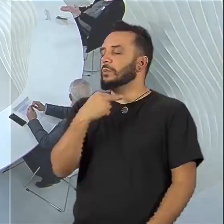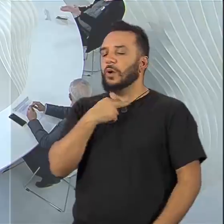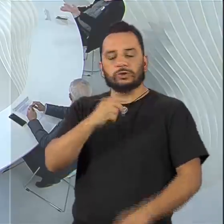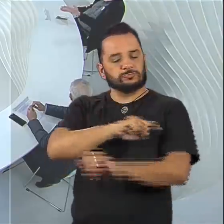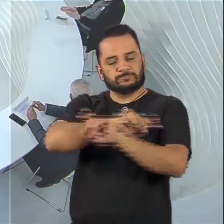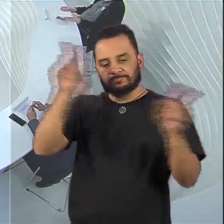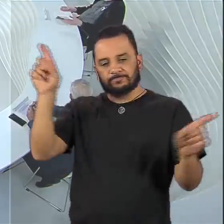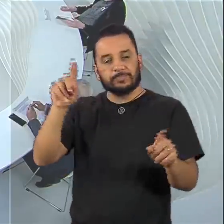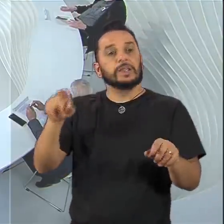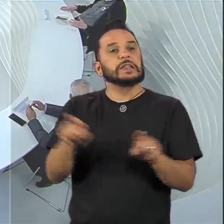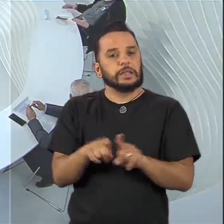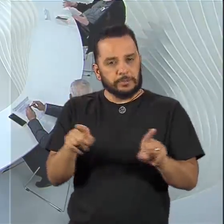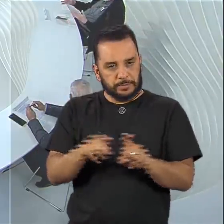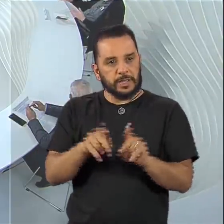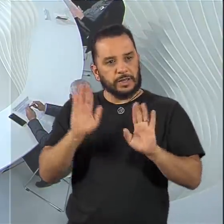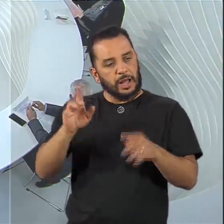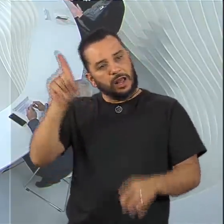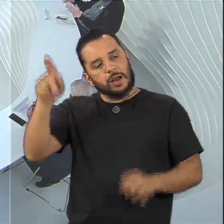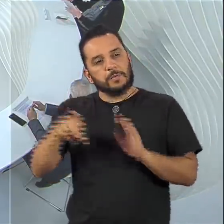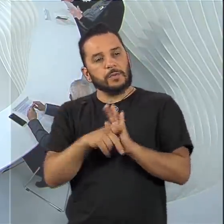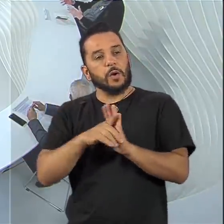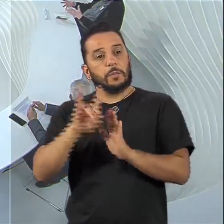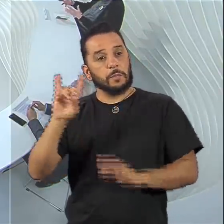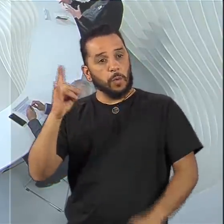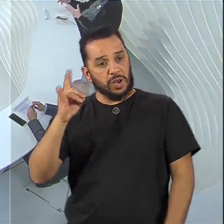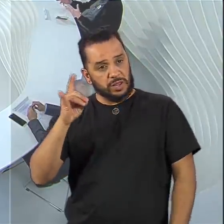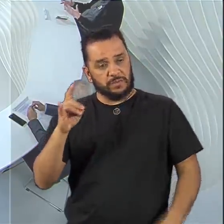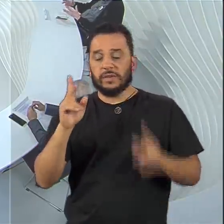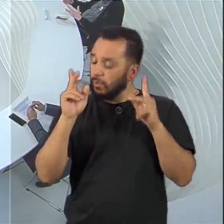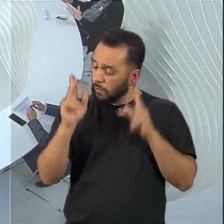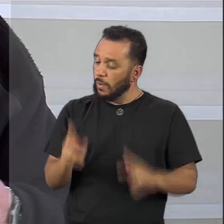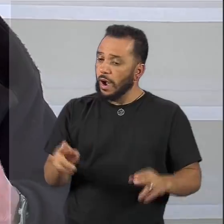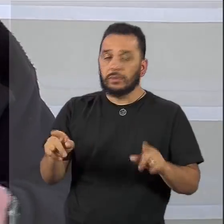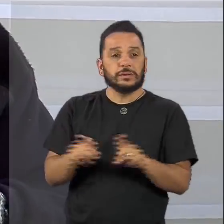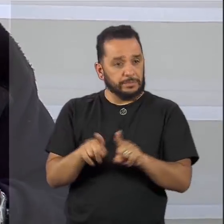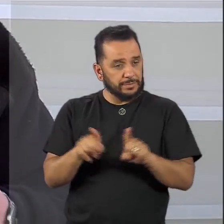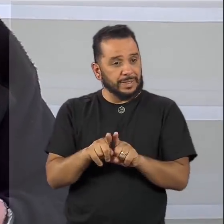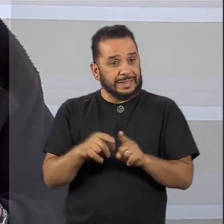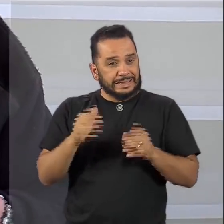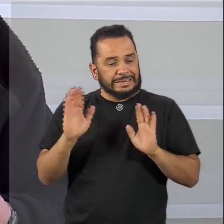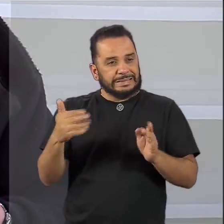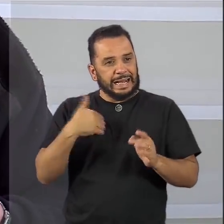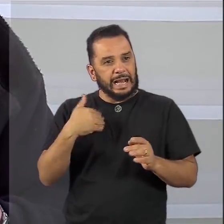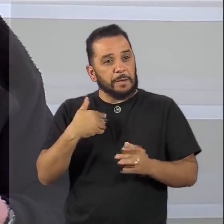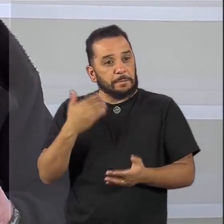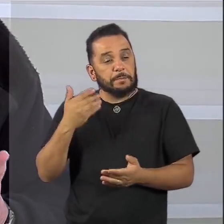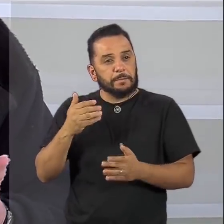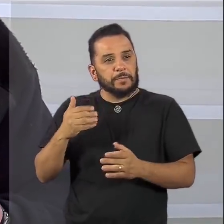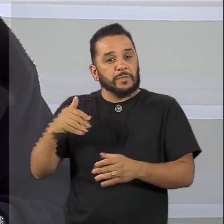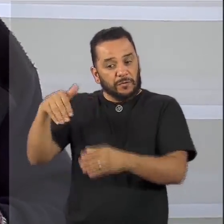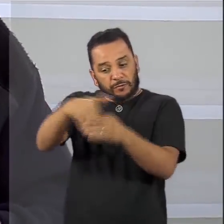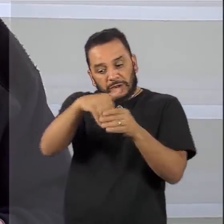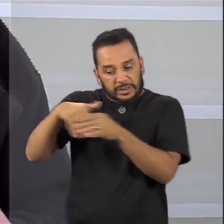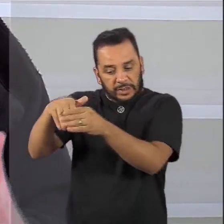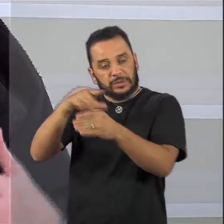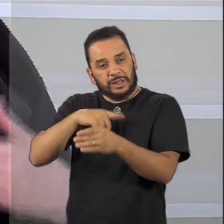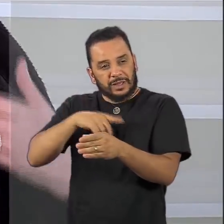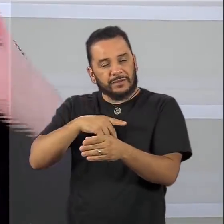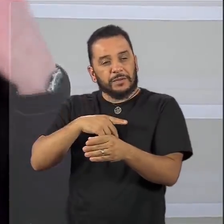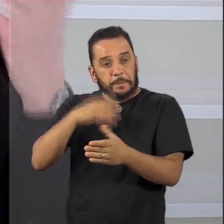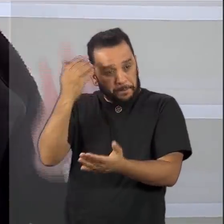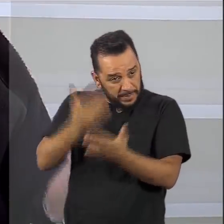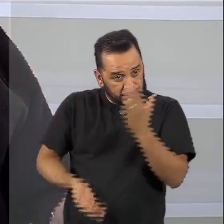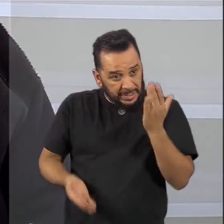na Bolívia, fez a mesma coisa e perdeu um plebiscito agora e está tentando driblar por via do judiciário, etc.,